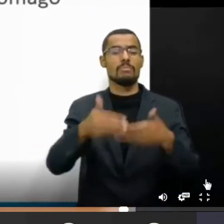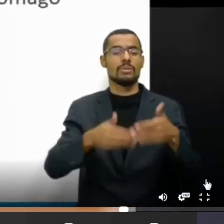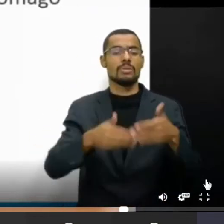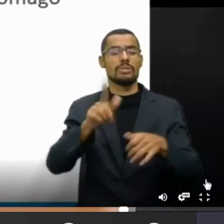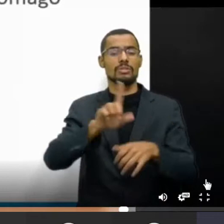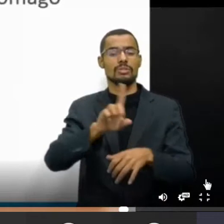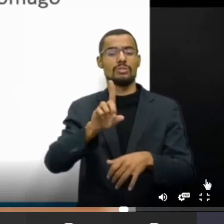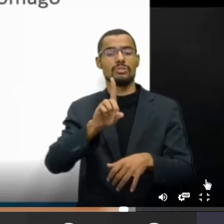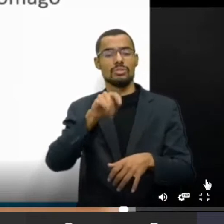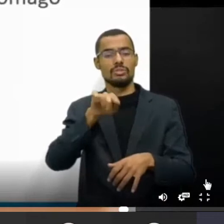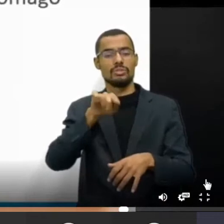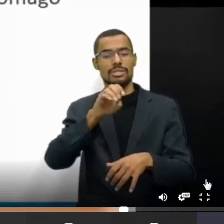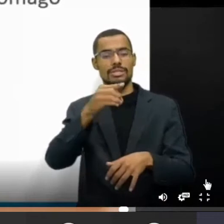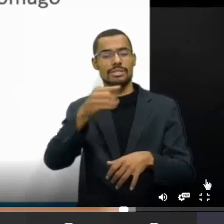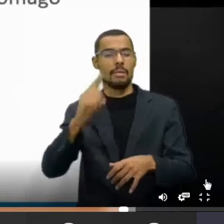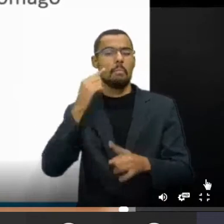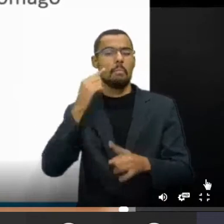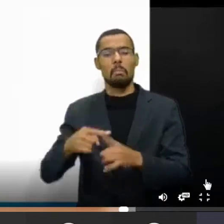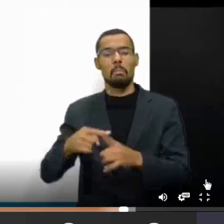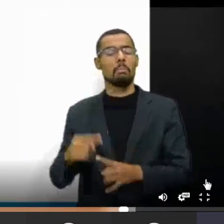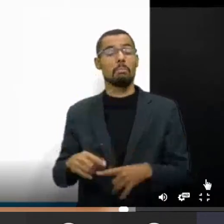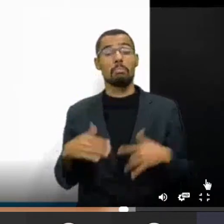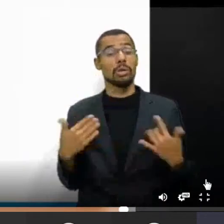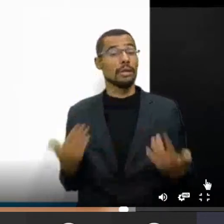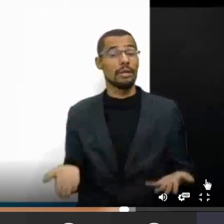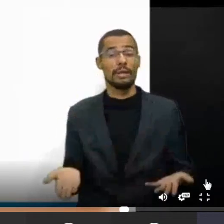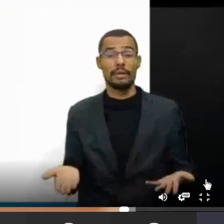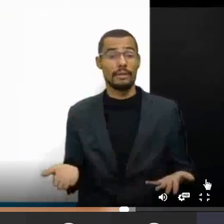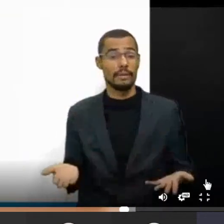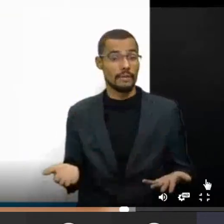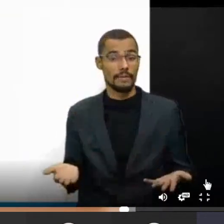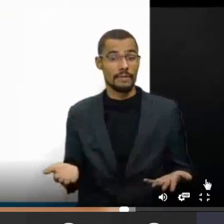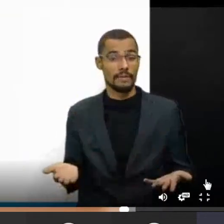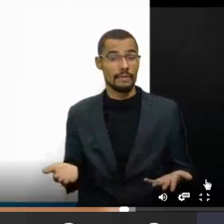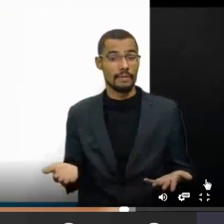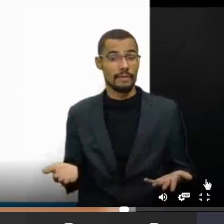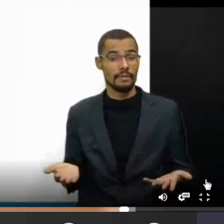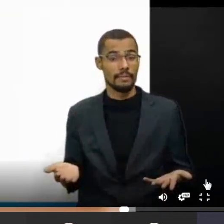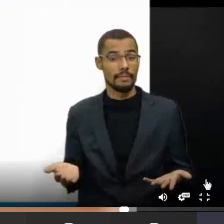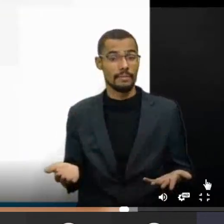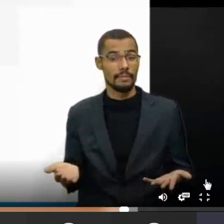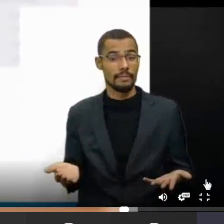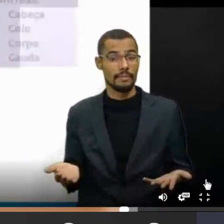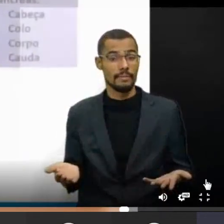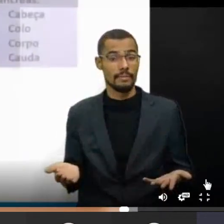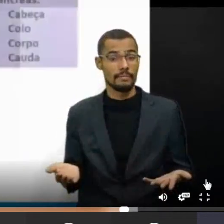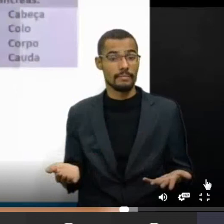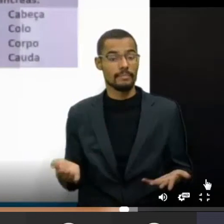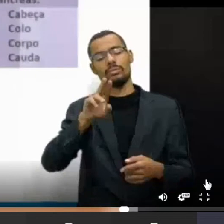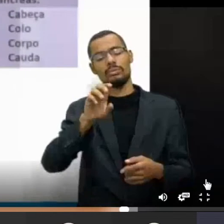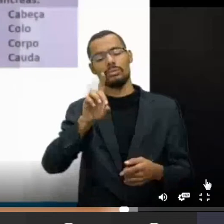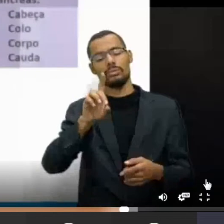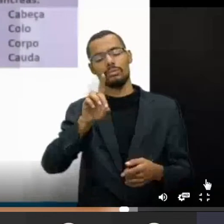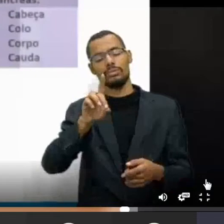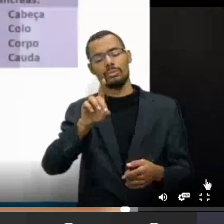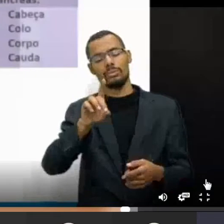de digestão. Por que ele continua o processo de digestão? Porque no duodeno eu